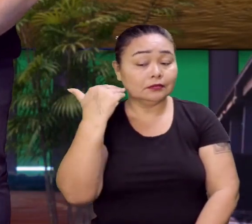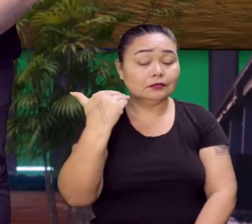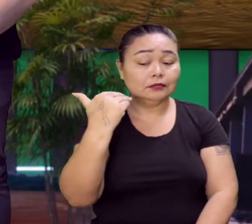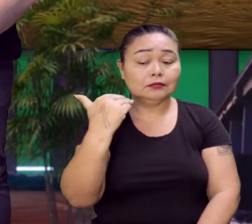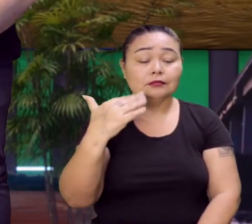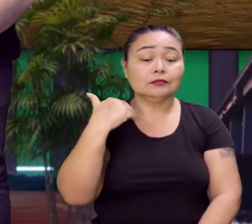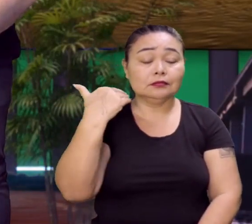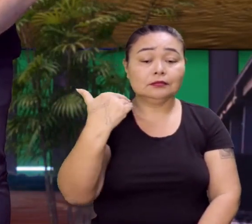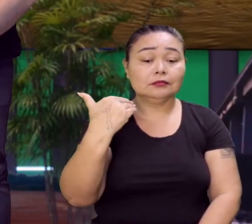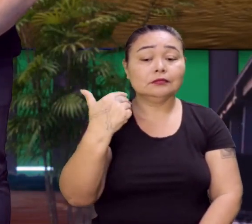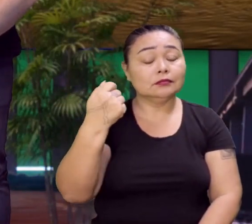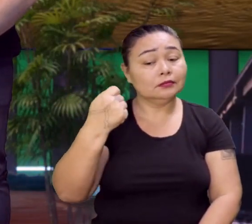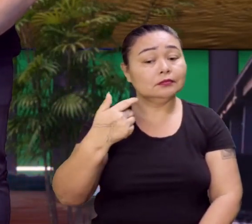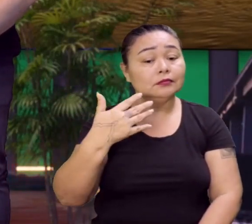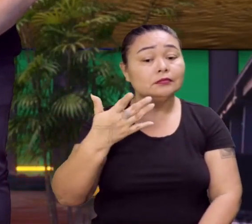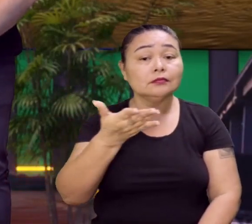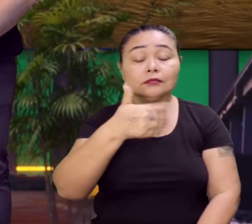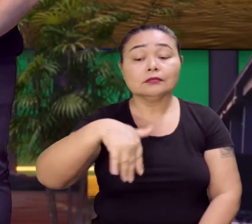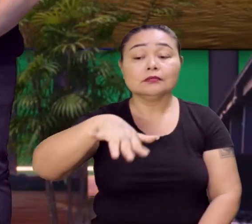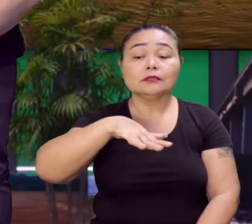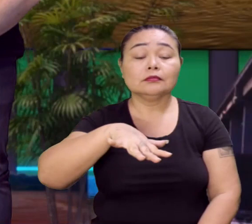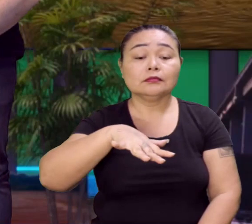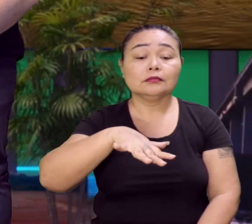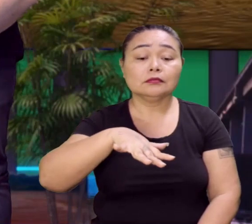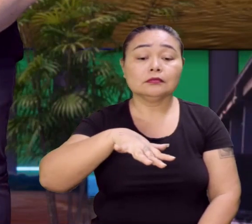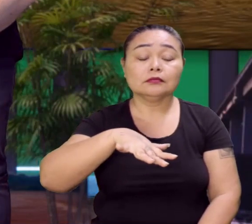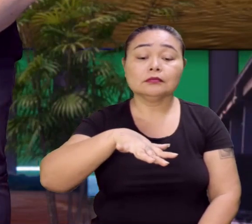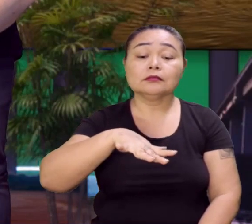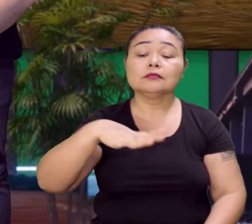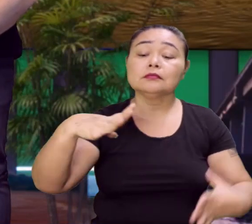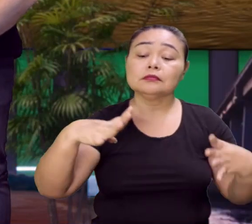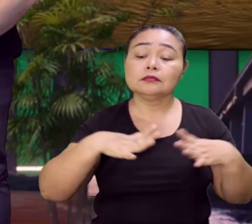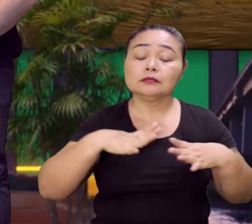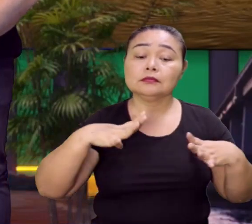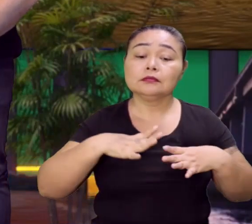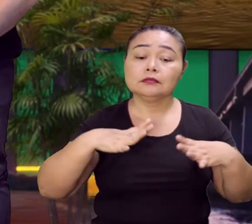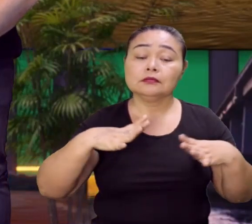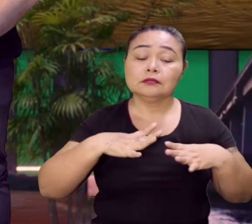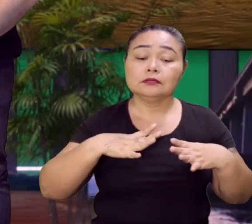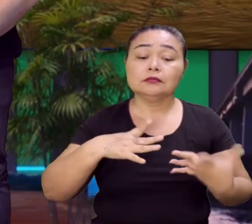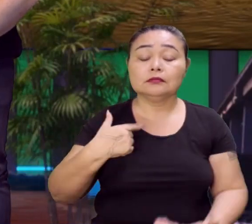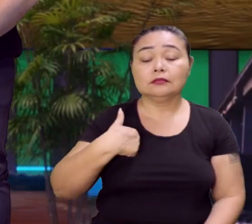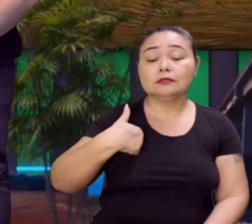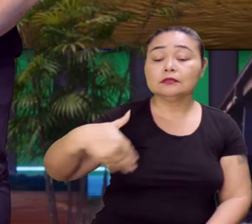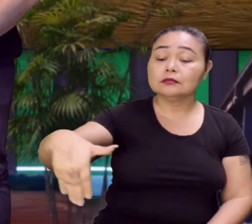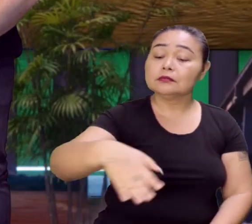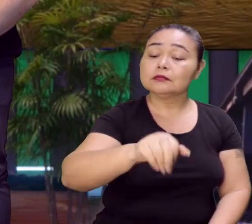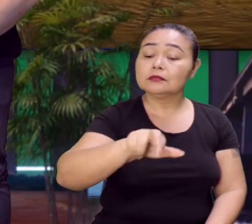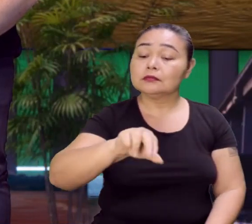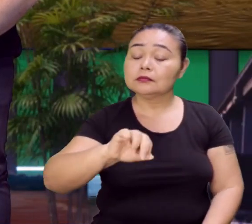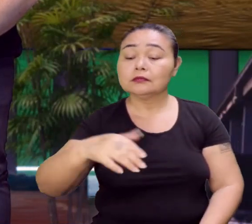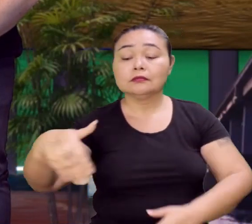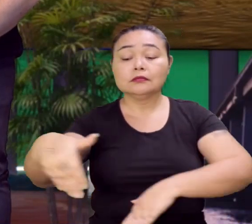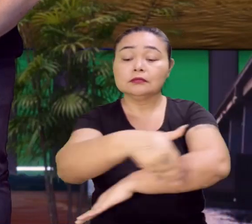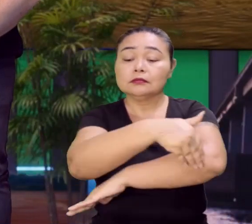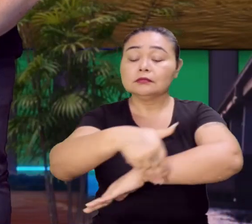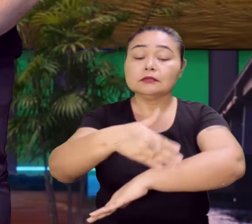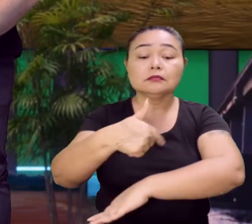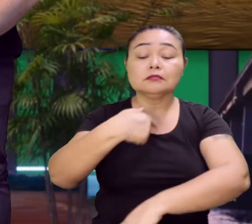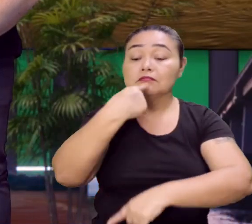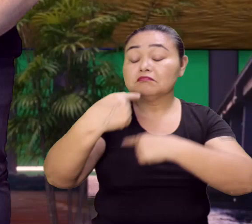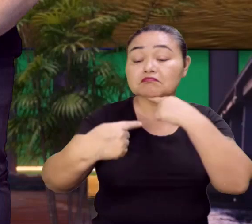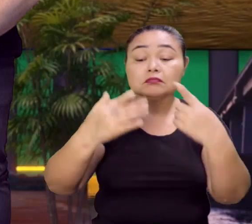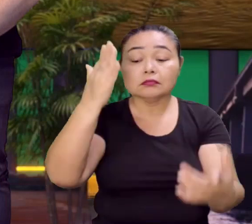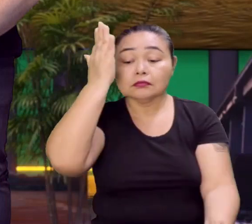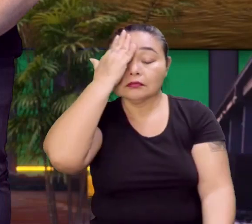na frente dos outros. Então, muito bem. É isso aí, ó. Uma cidade, quando já é só dividida por um bairro, uma rua, não dá de saber onde começa,